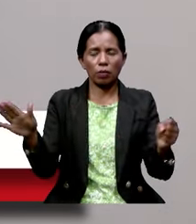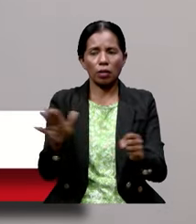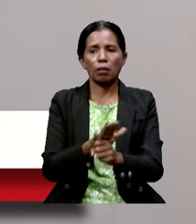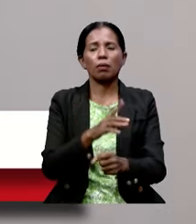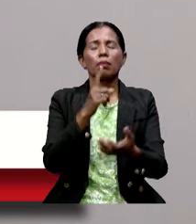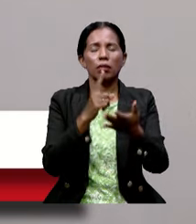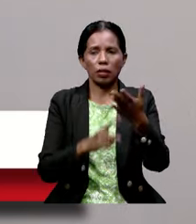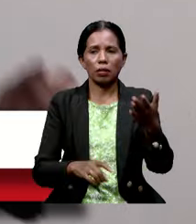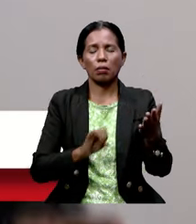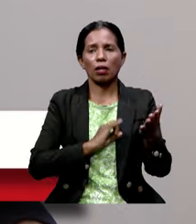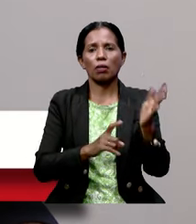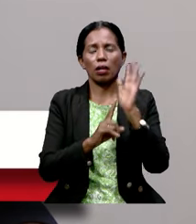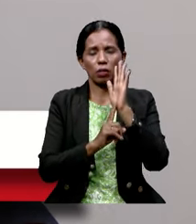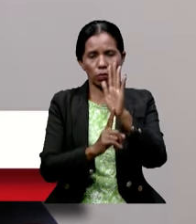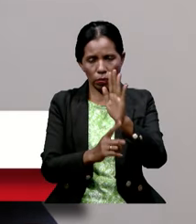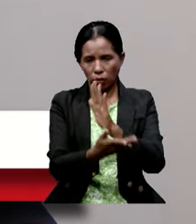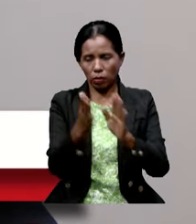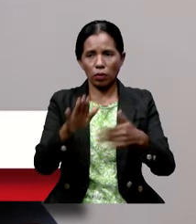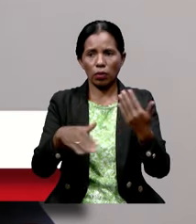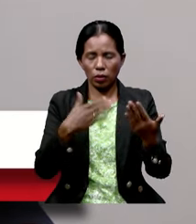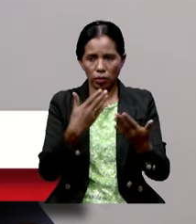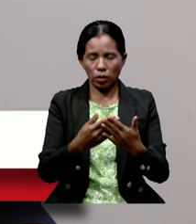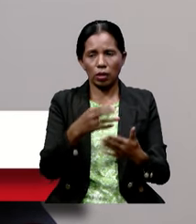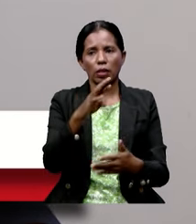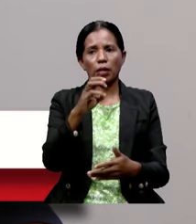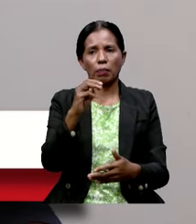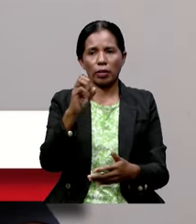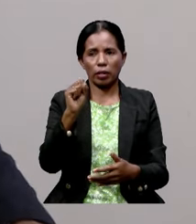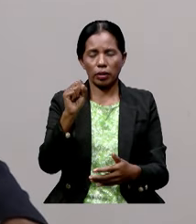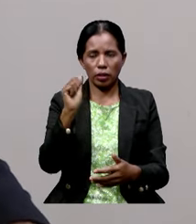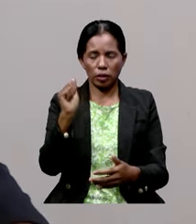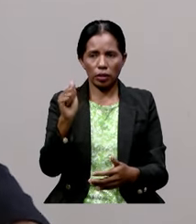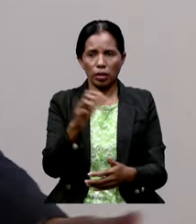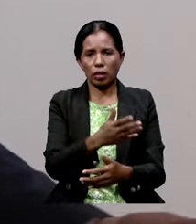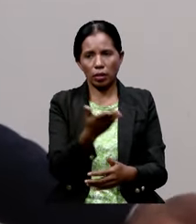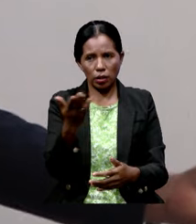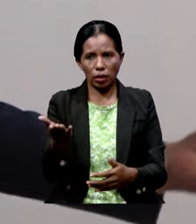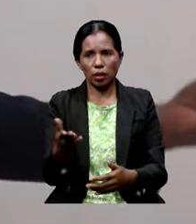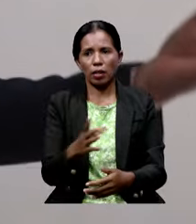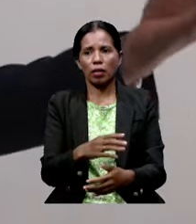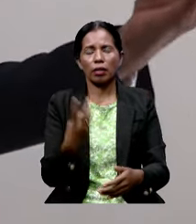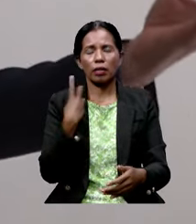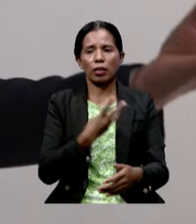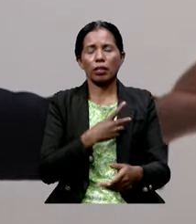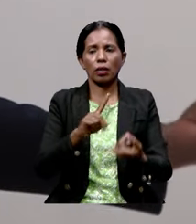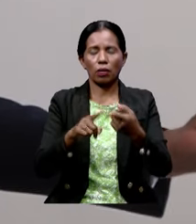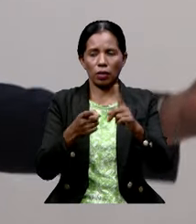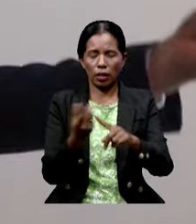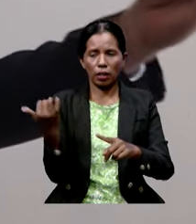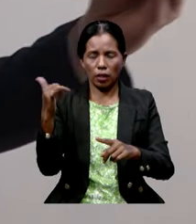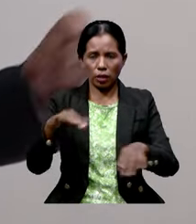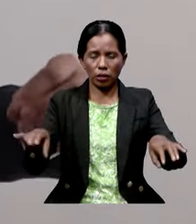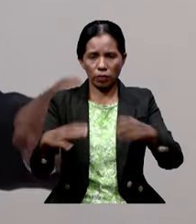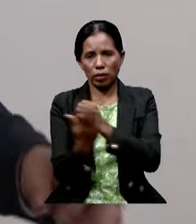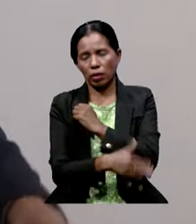saída ma kawa cara que atualiza ba ita boa sira mane, remessas. Aula atenta boa sira compreender remessas. Remessas ne, ita ne maluk sira ne ve que serviço e